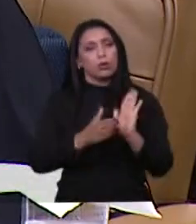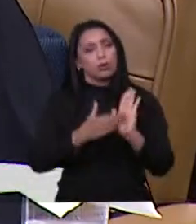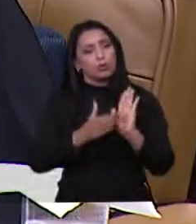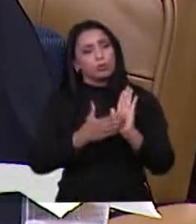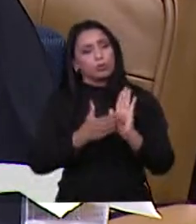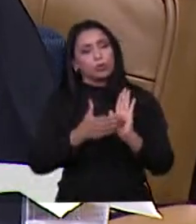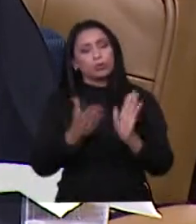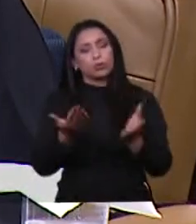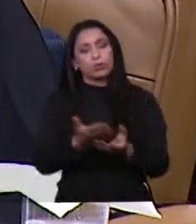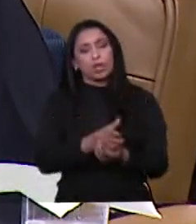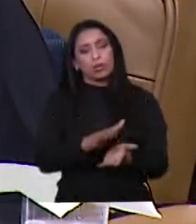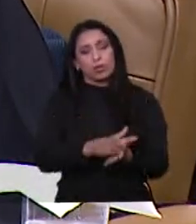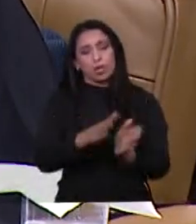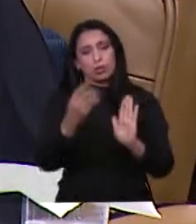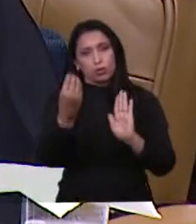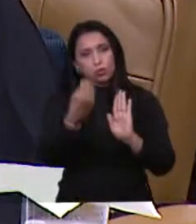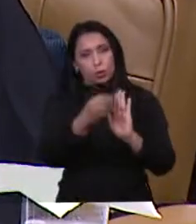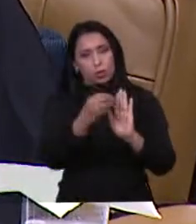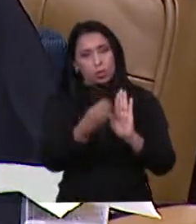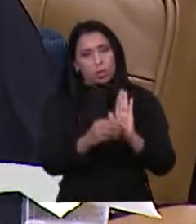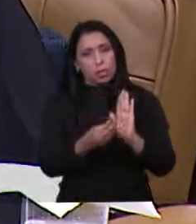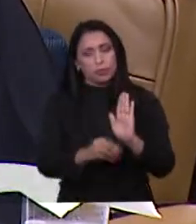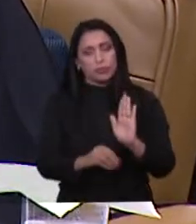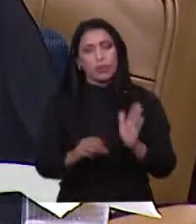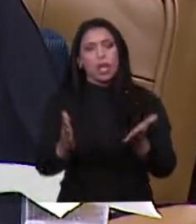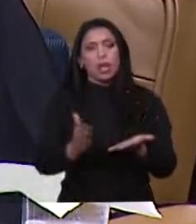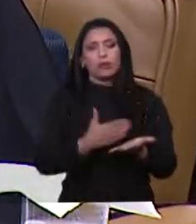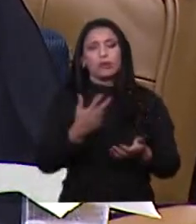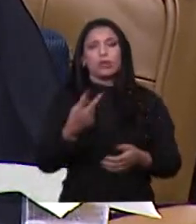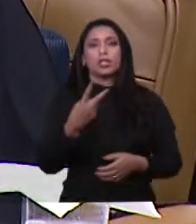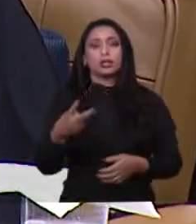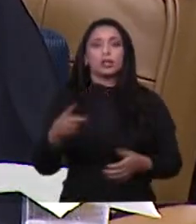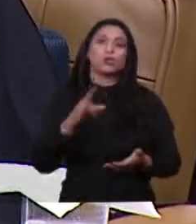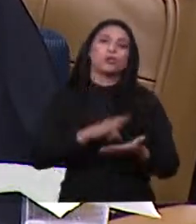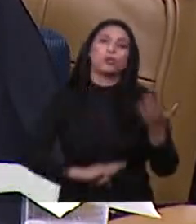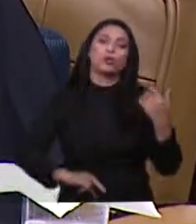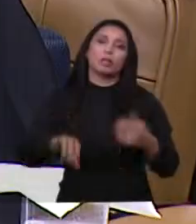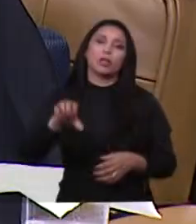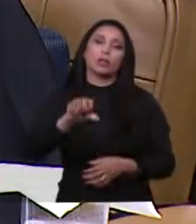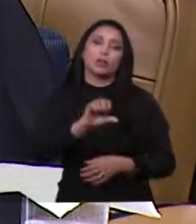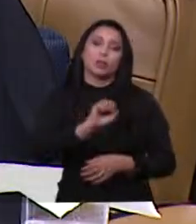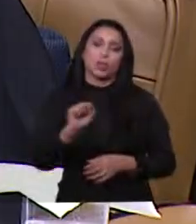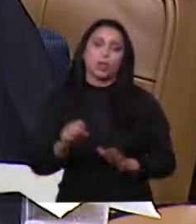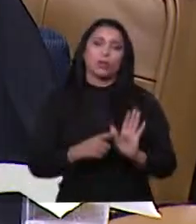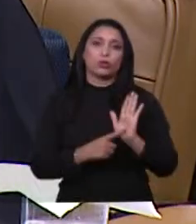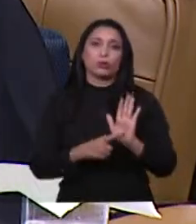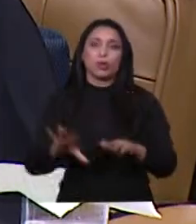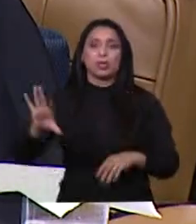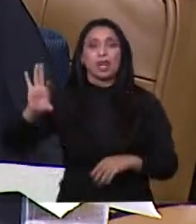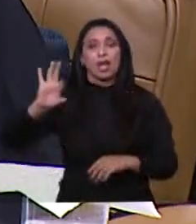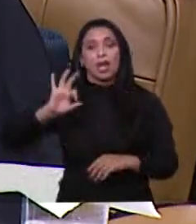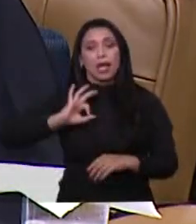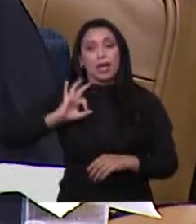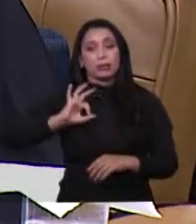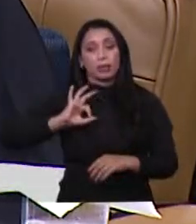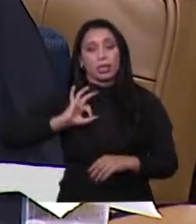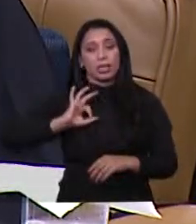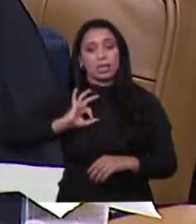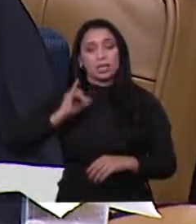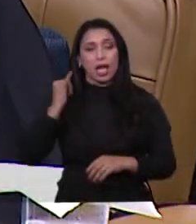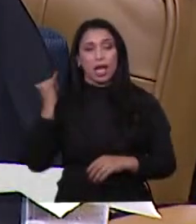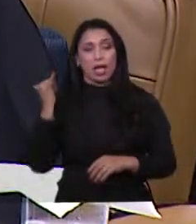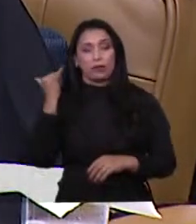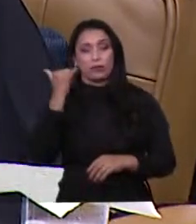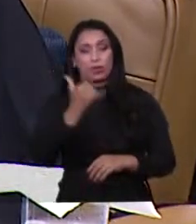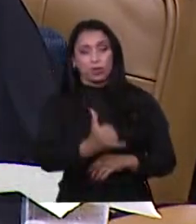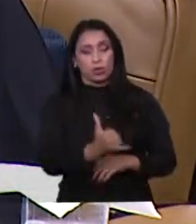no que tange a materialidade, as folhas 2 do documento 98, a autoridade policial comunica informação recebida